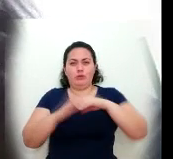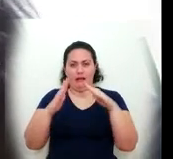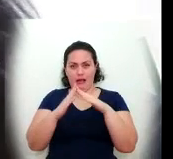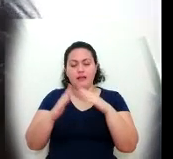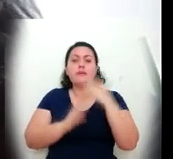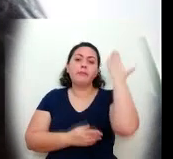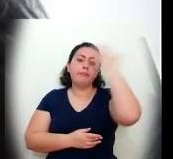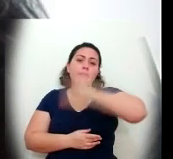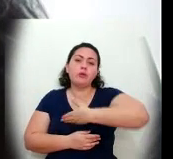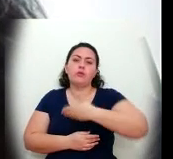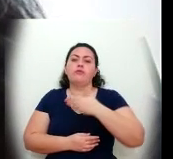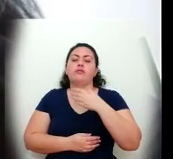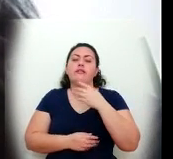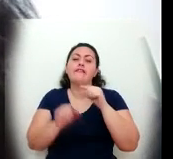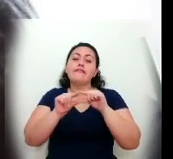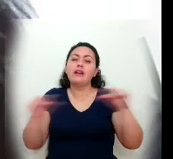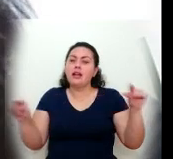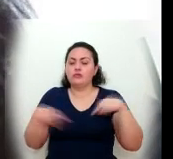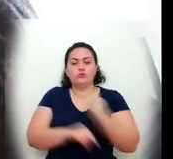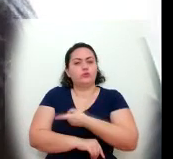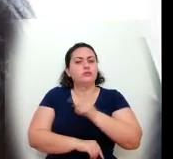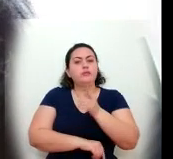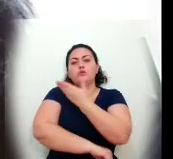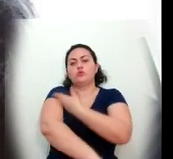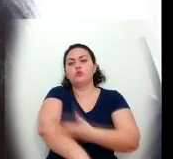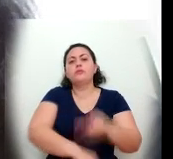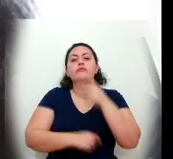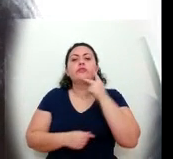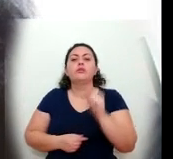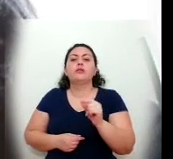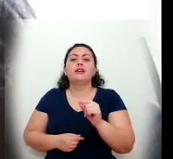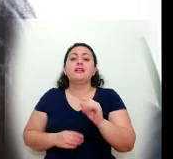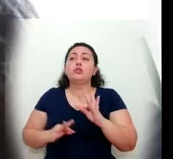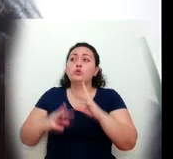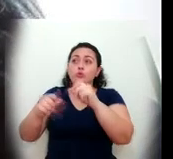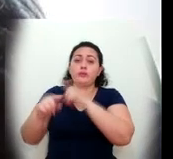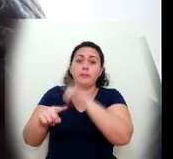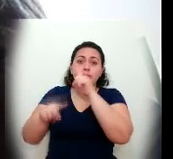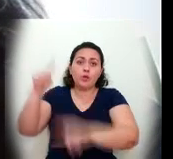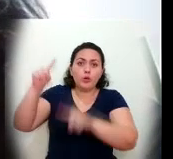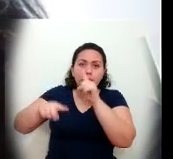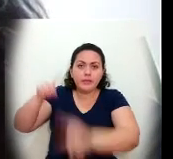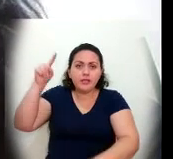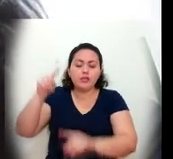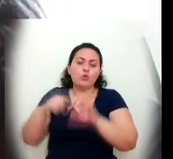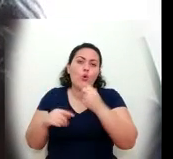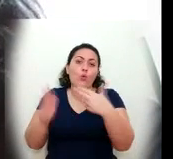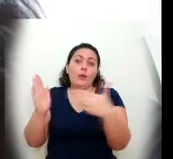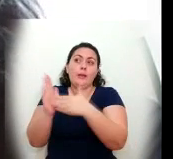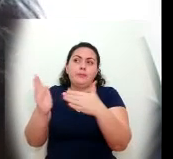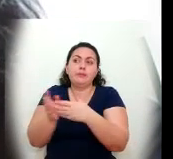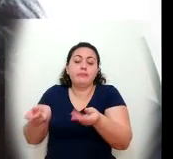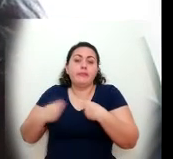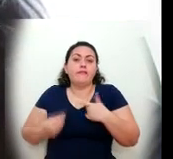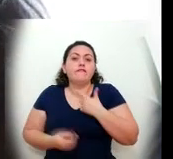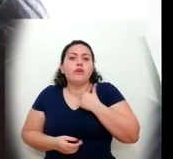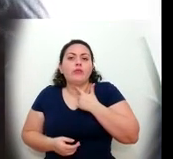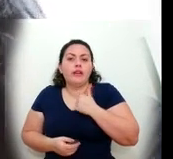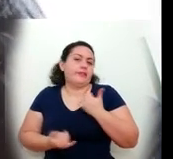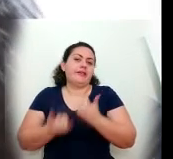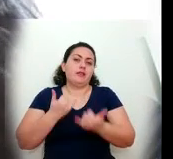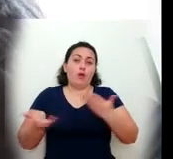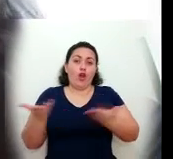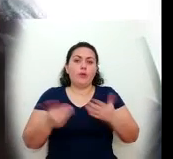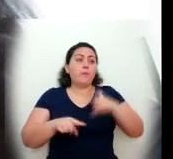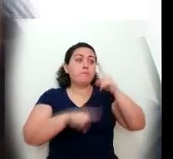está do confinamento, fica bem comprovada uma frase que a gente usa bastante: tudo que está proibido ou restrito nos gera mais vontade. Exatamente.